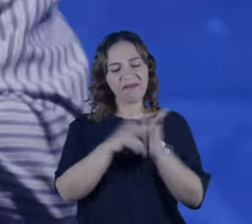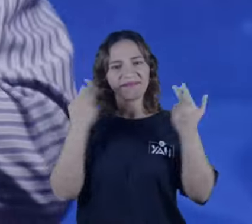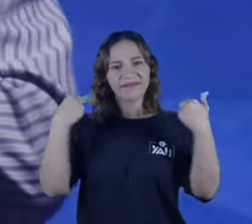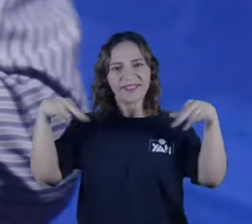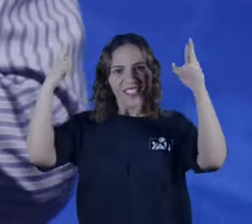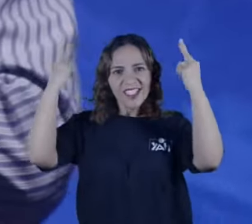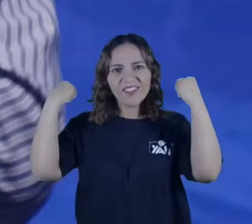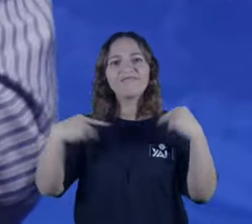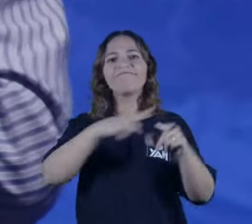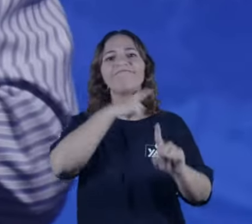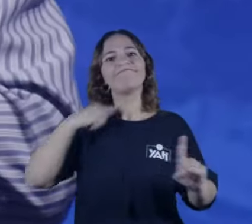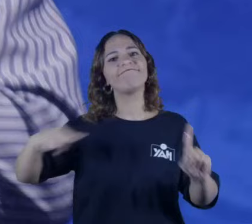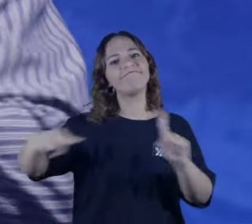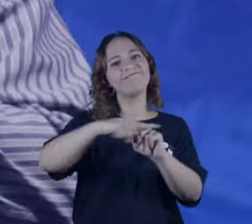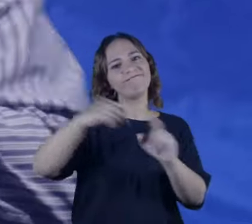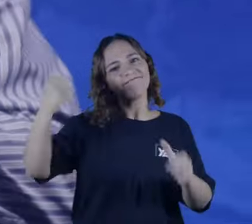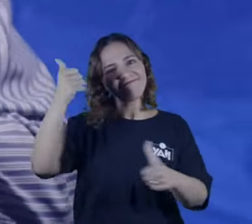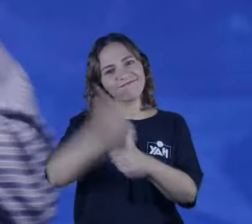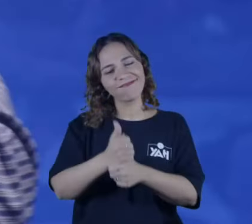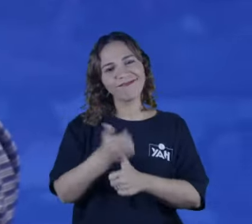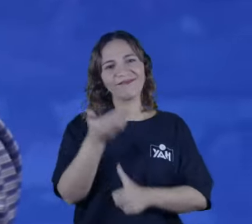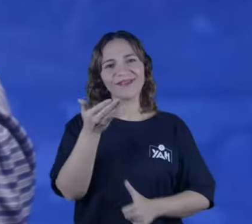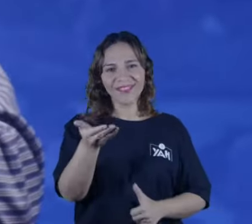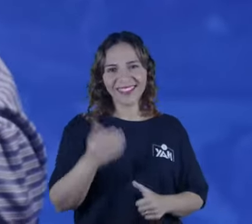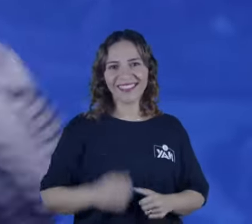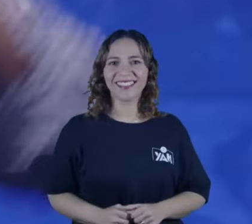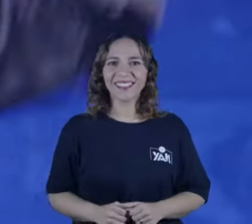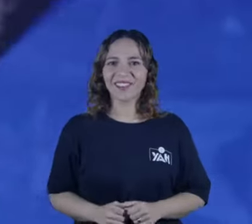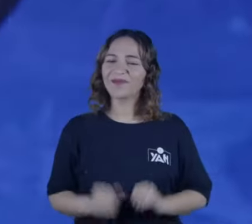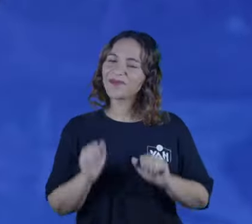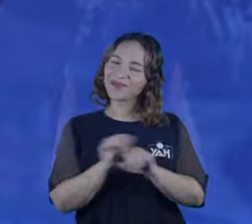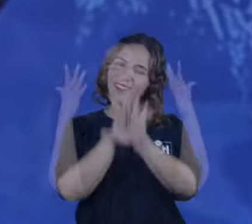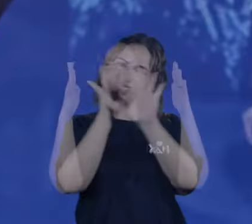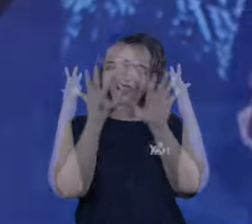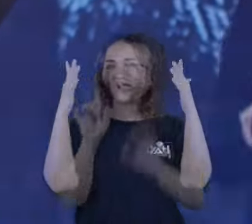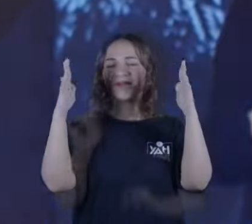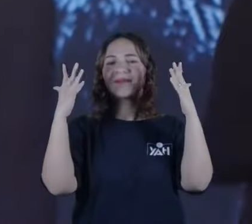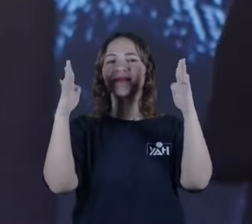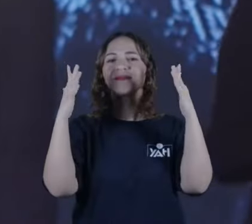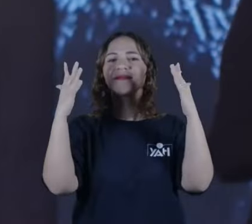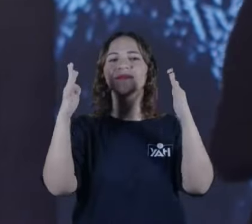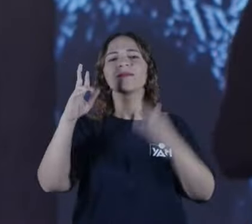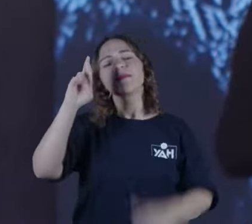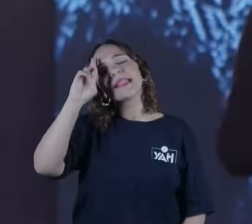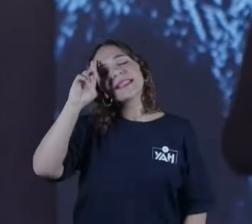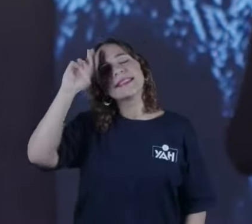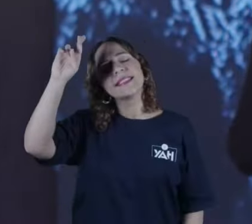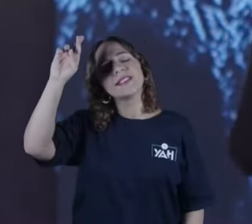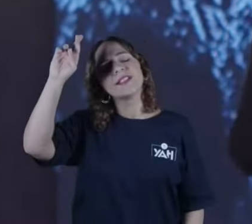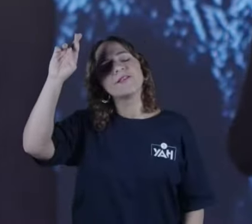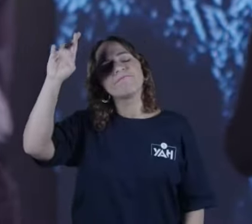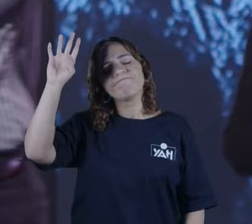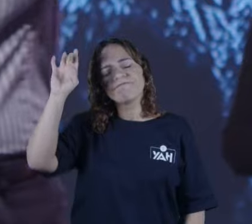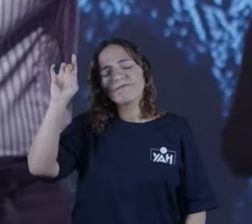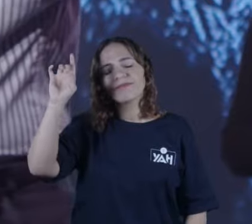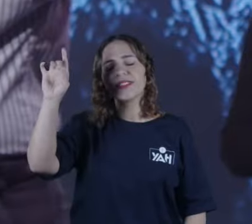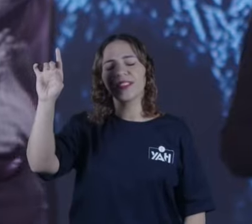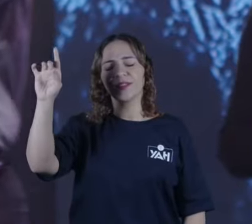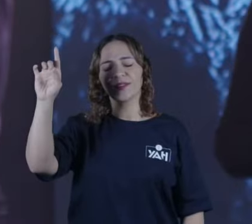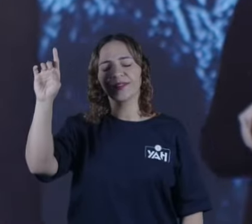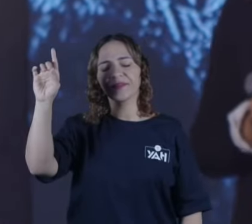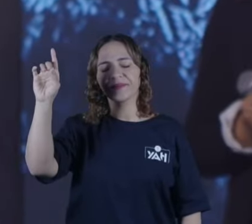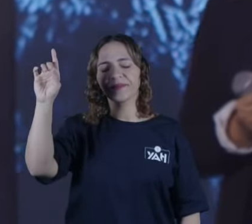que morreu desde a fundação do mundo. Amém. Glória a Deus. Senhor Deus,